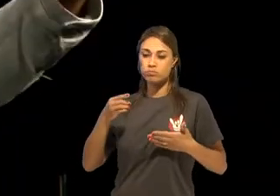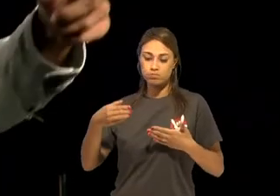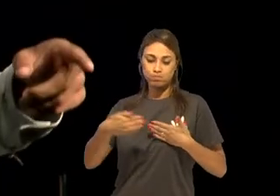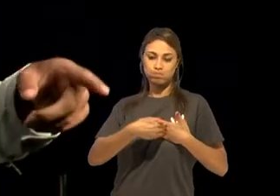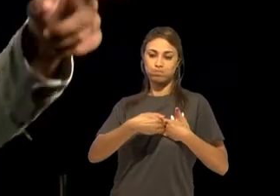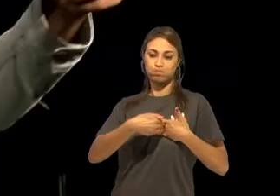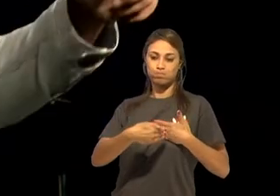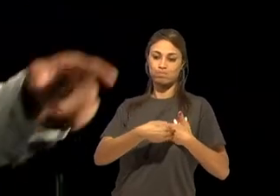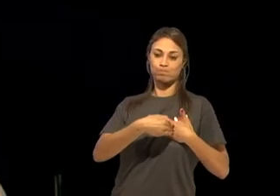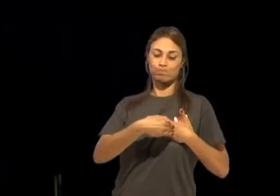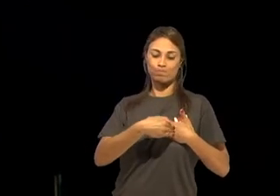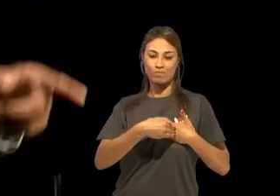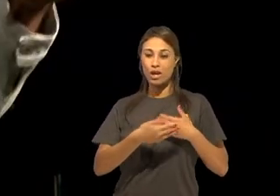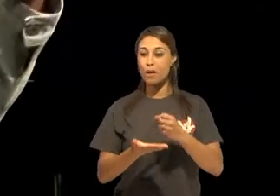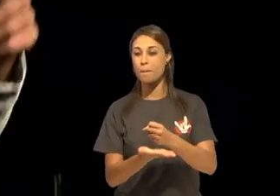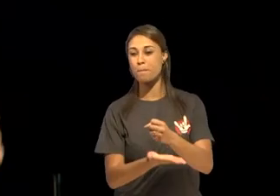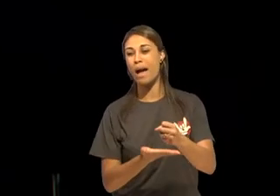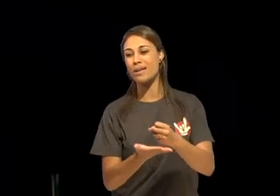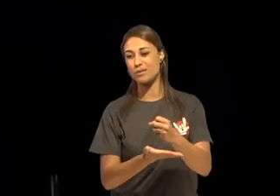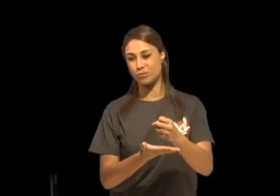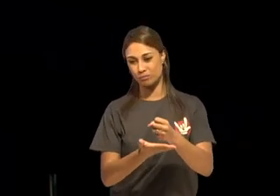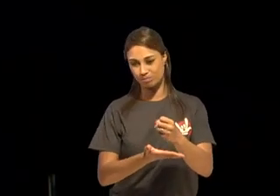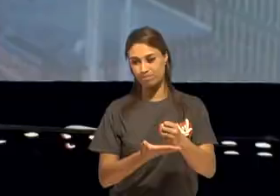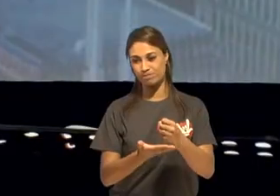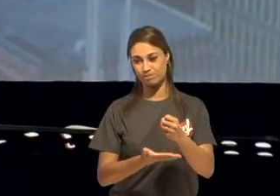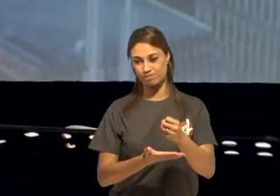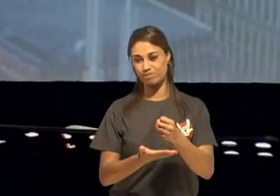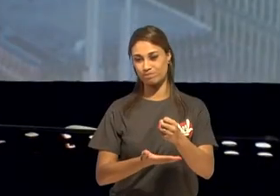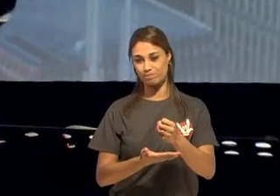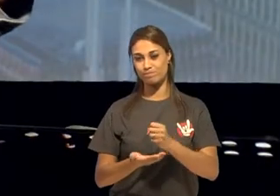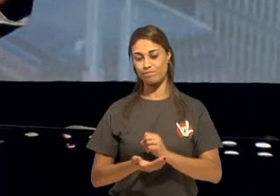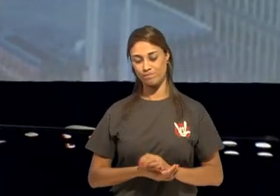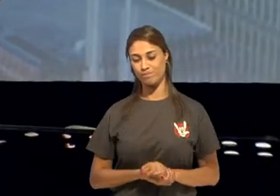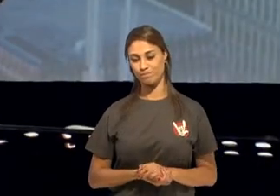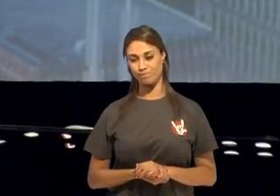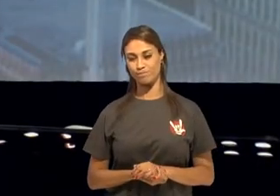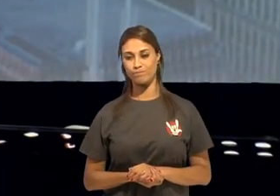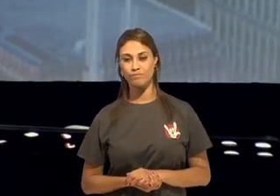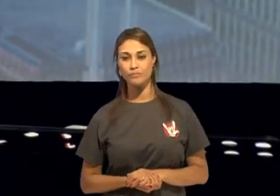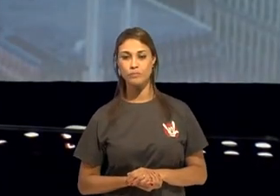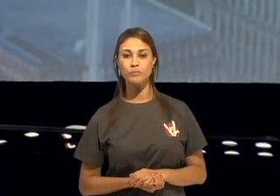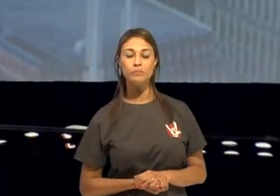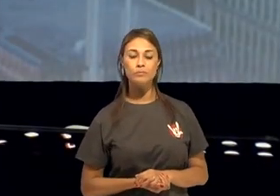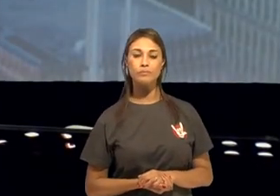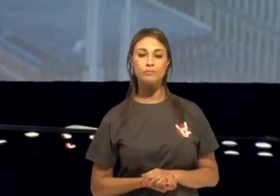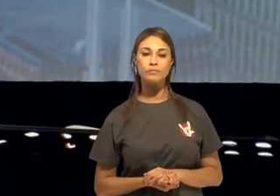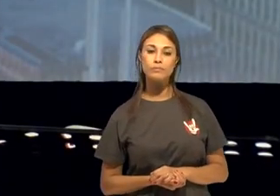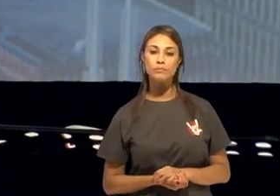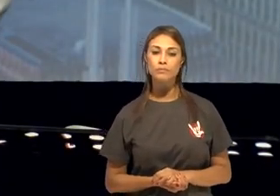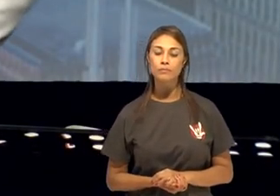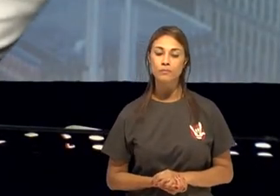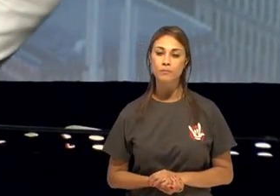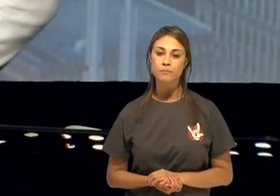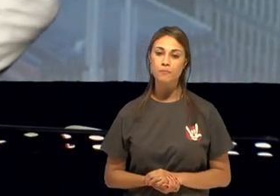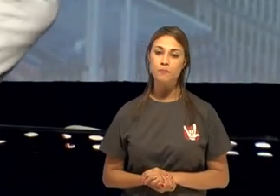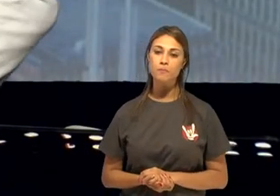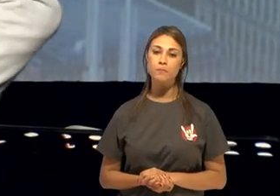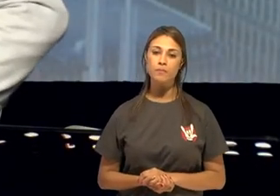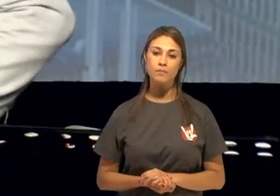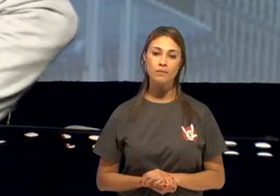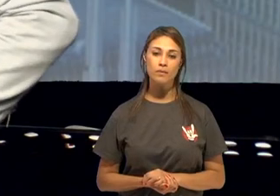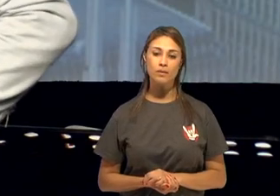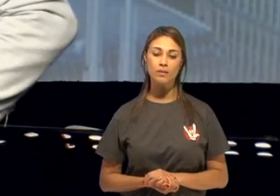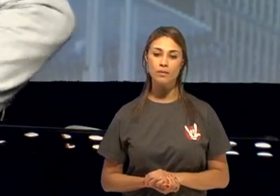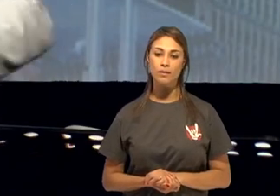foi enganado não por críticas, mas por elogios. E depois foi procurar Deus, e Deus falou mais ou menos assim: e aí, você não me procurou quando você foi